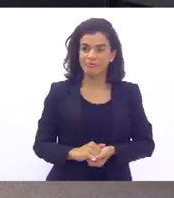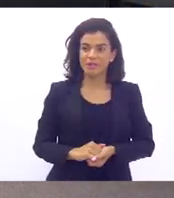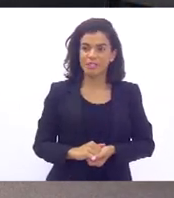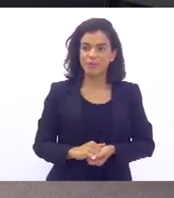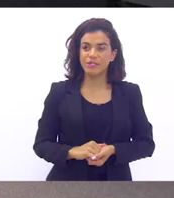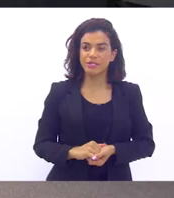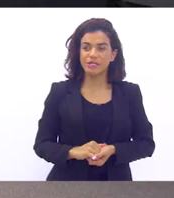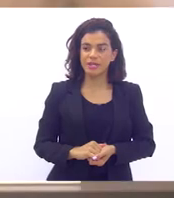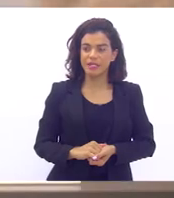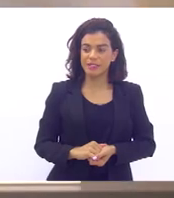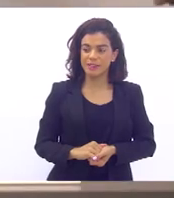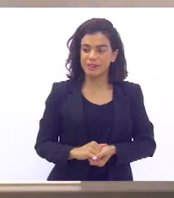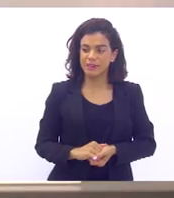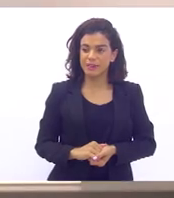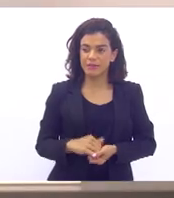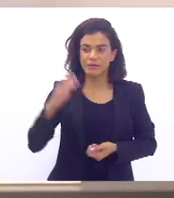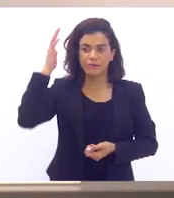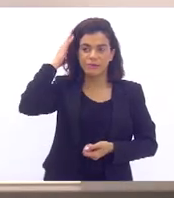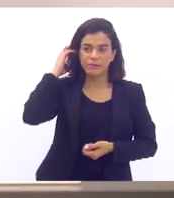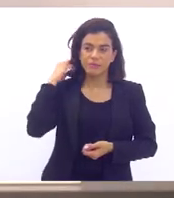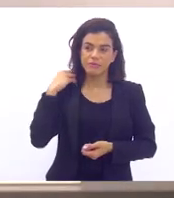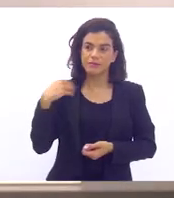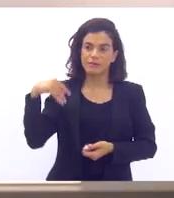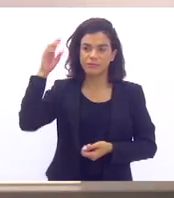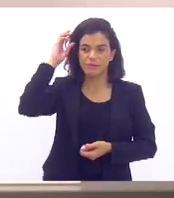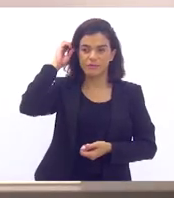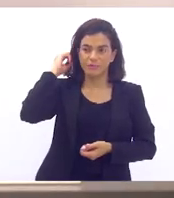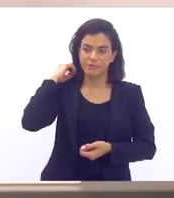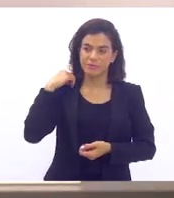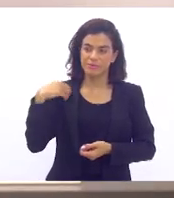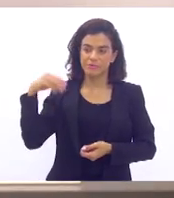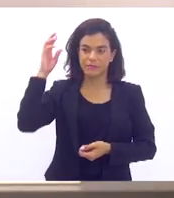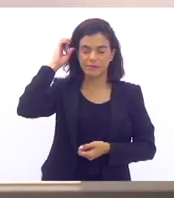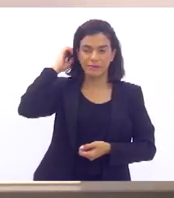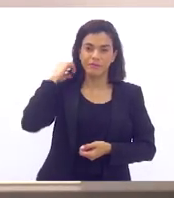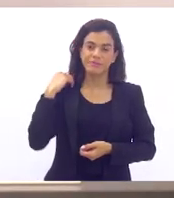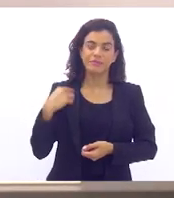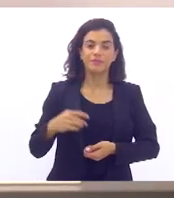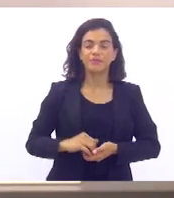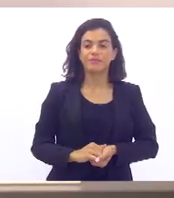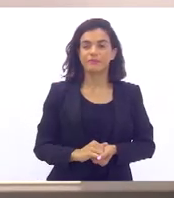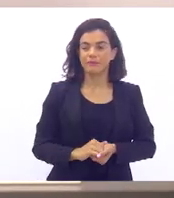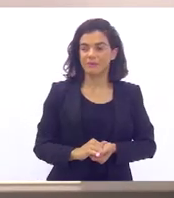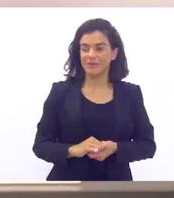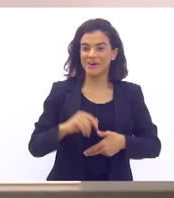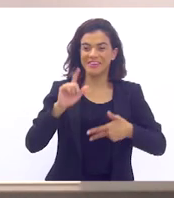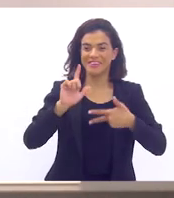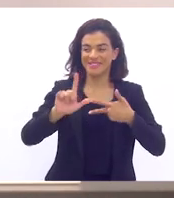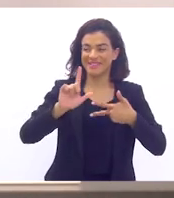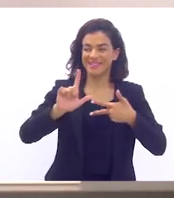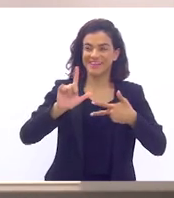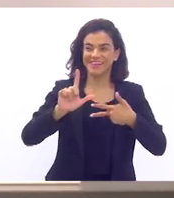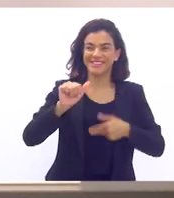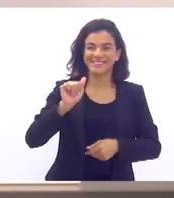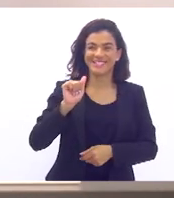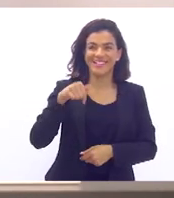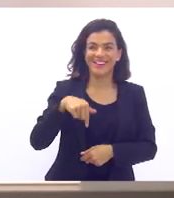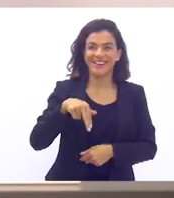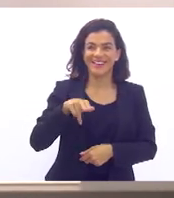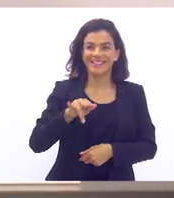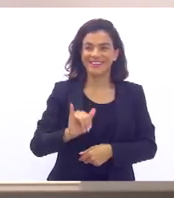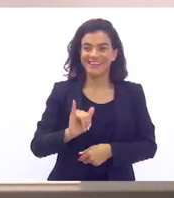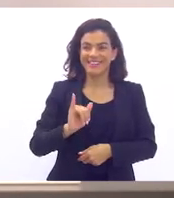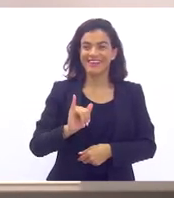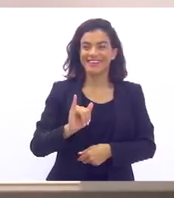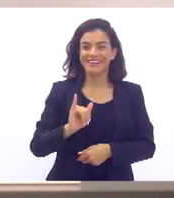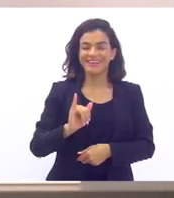e vou chamar a gente explicou aqui que é ser uma iniciativa do legisla aqui eu vou chamar o Aldir Pires Servidor da casa